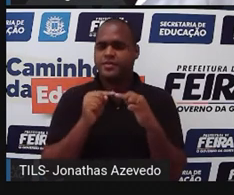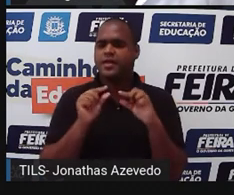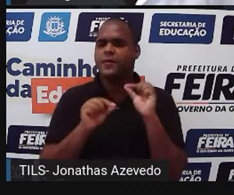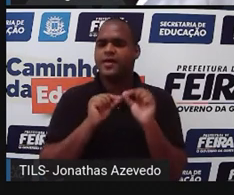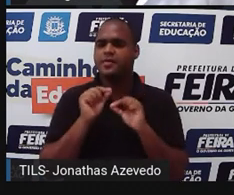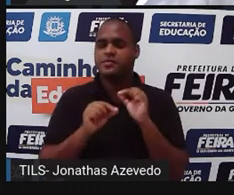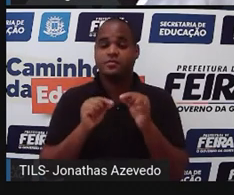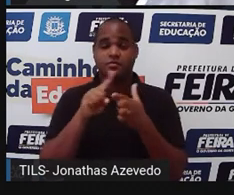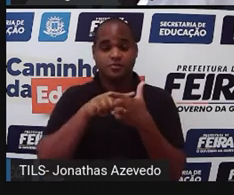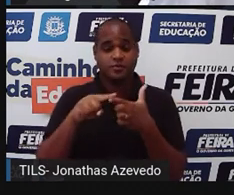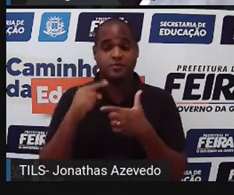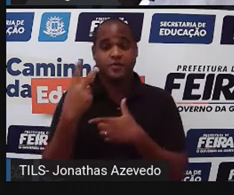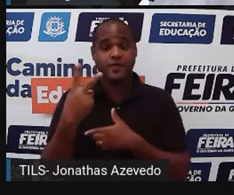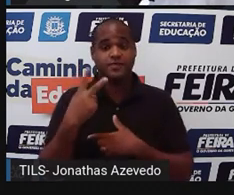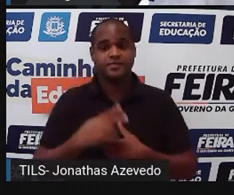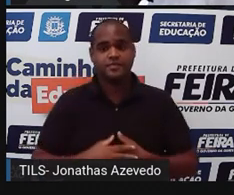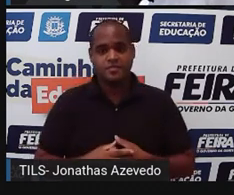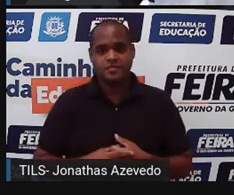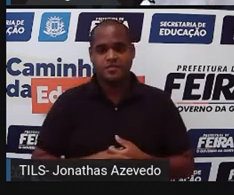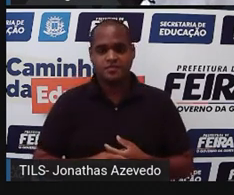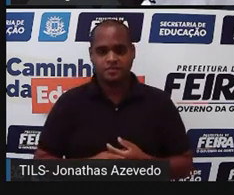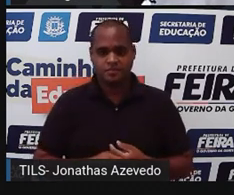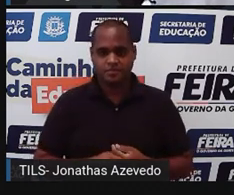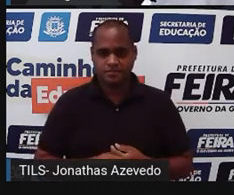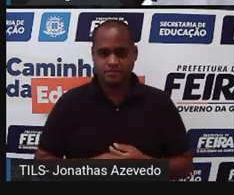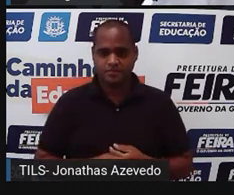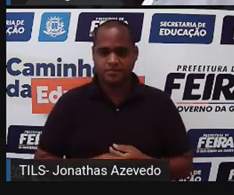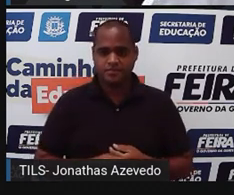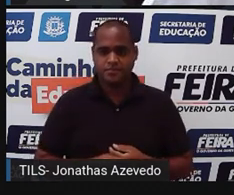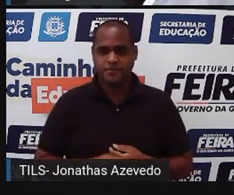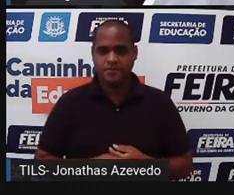vai ser dividido por 2